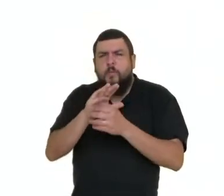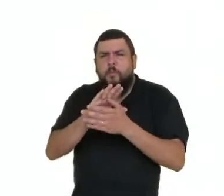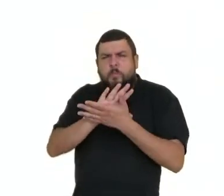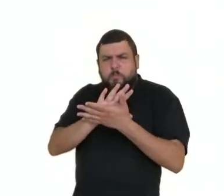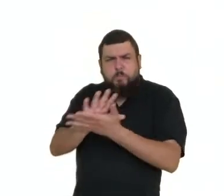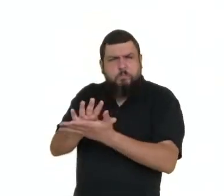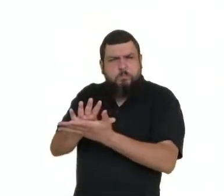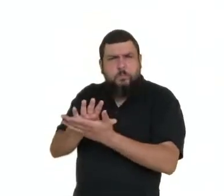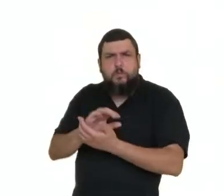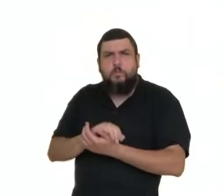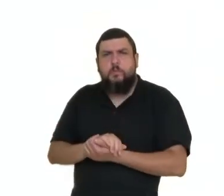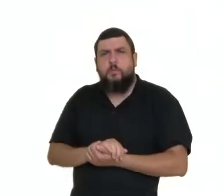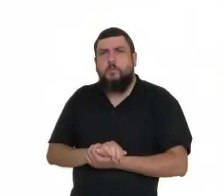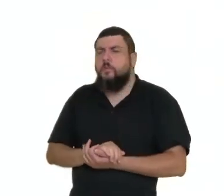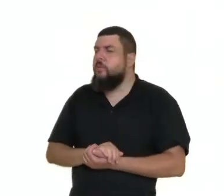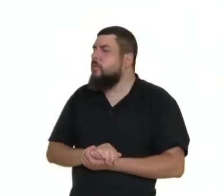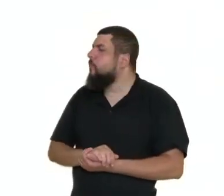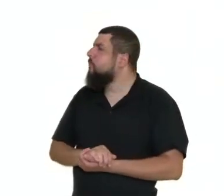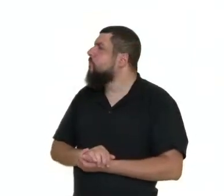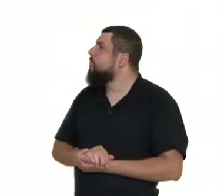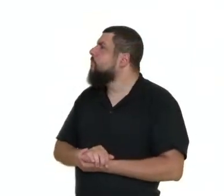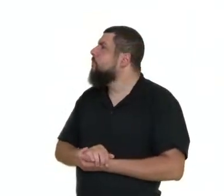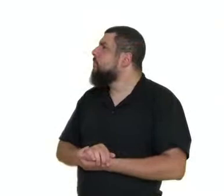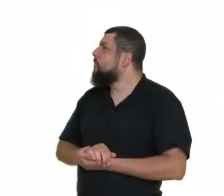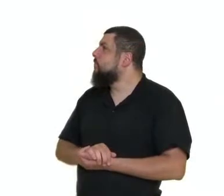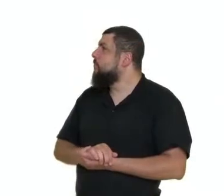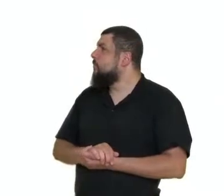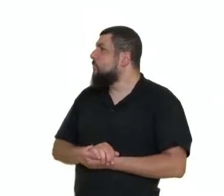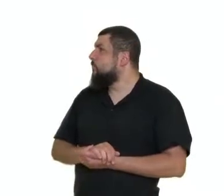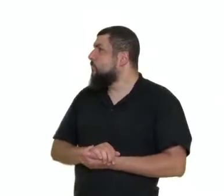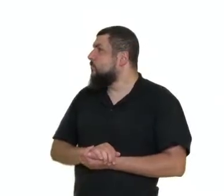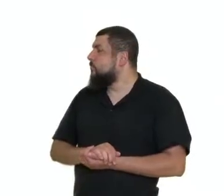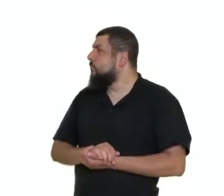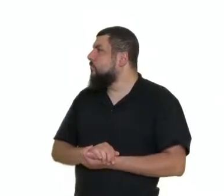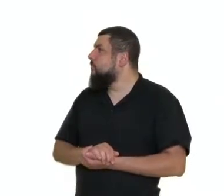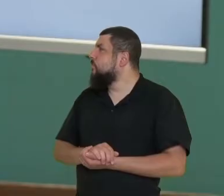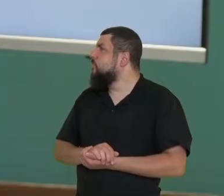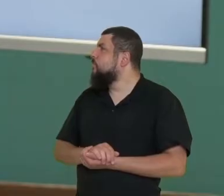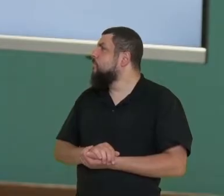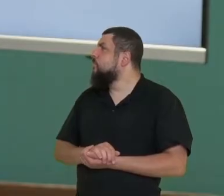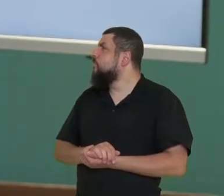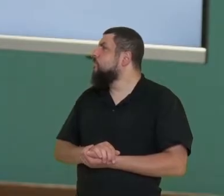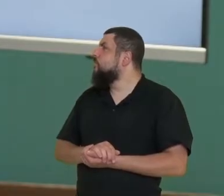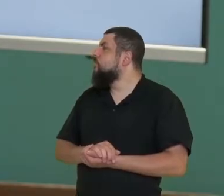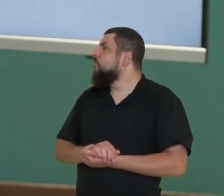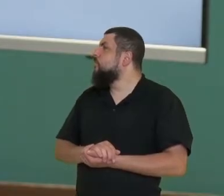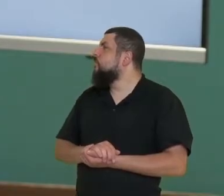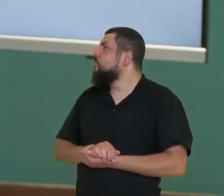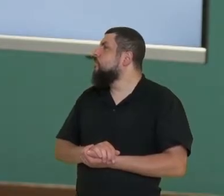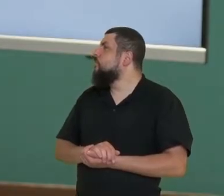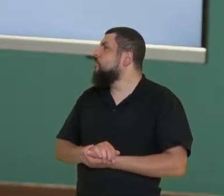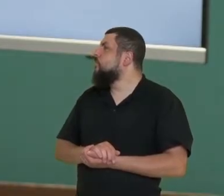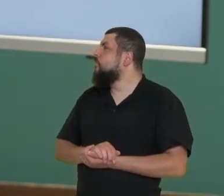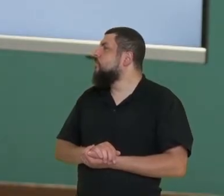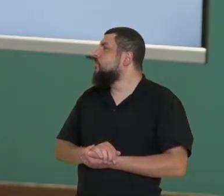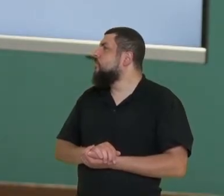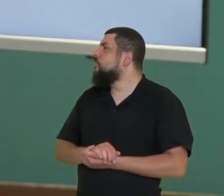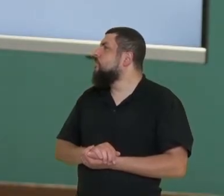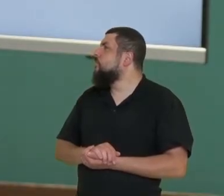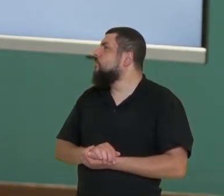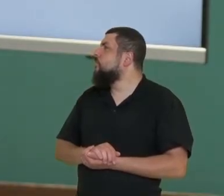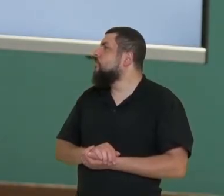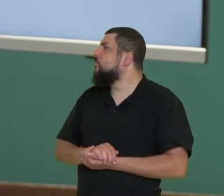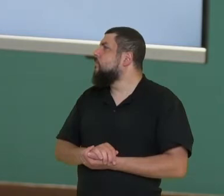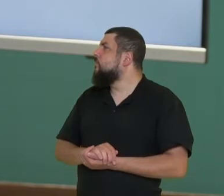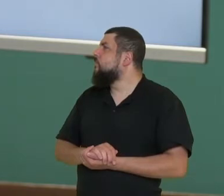exemplo, palavrota, de palavra grosseira, né? Como se fosse palavrão, por exemplo. Então, termos